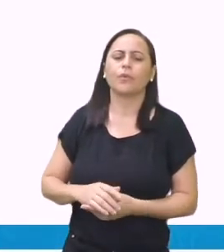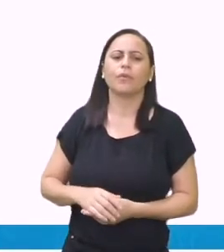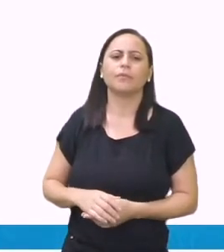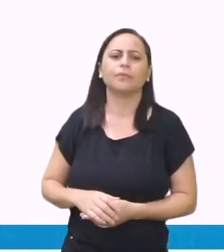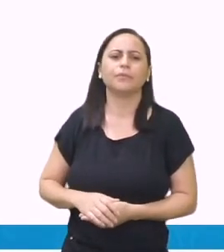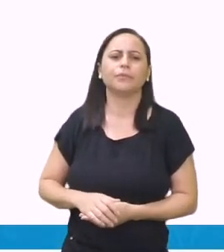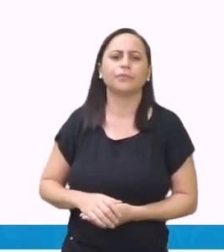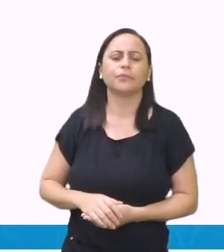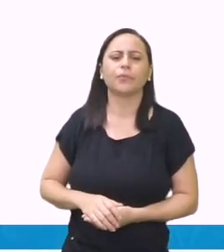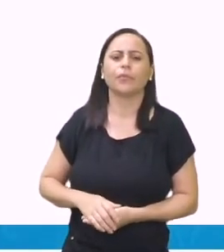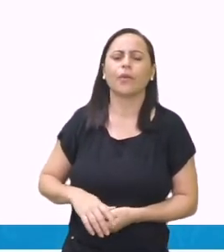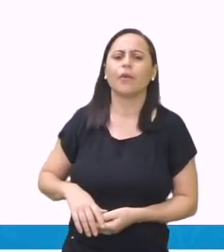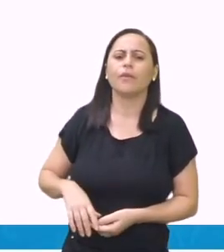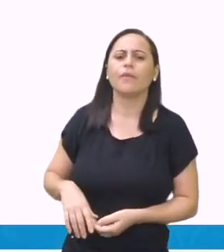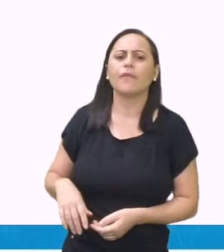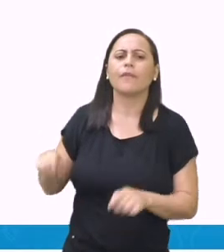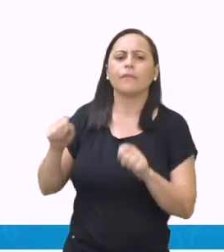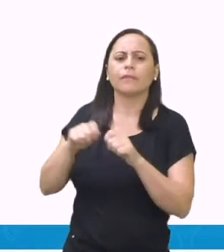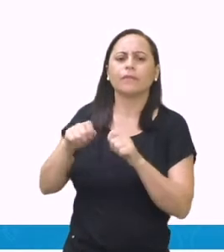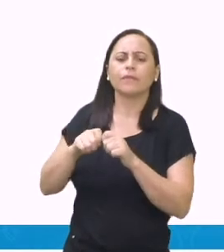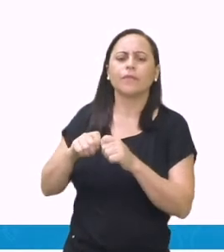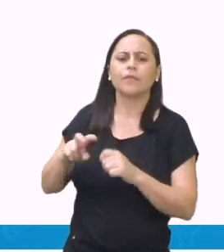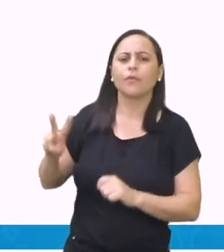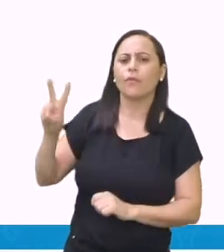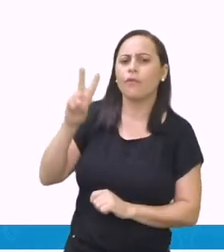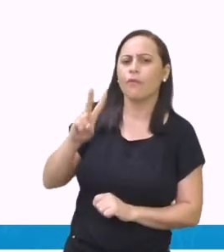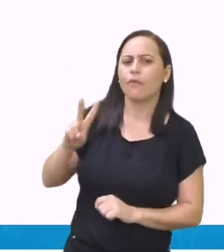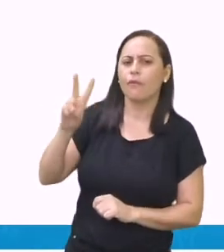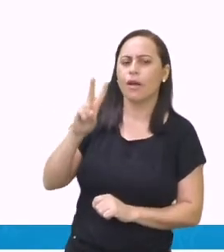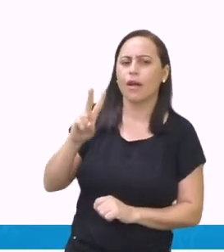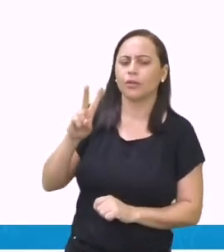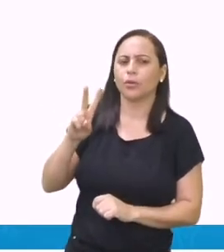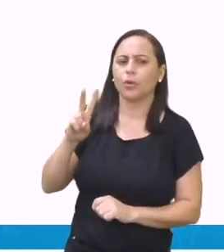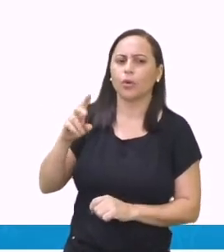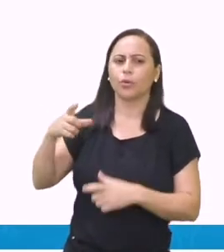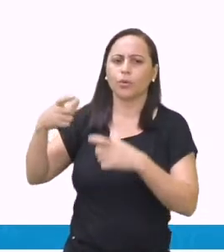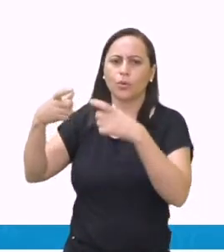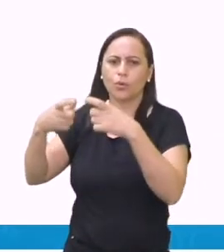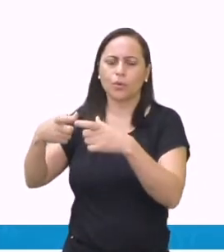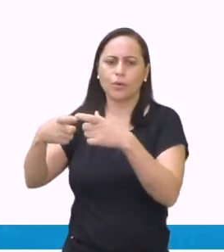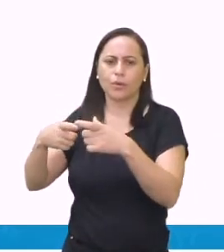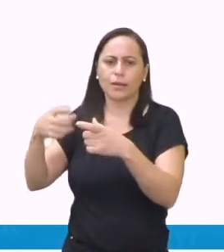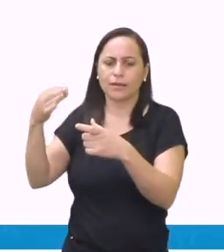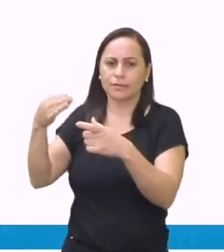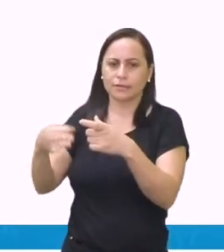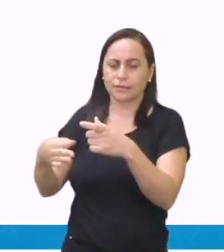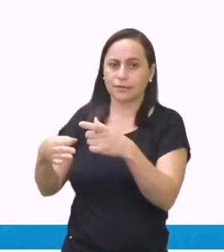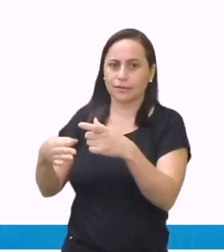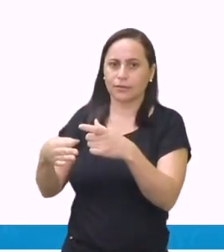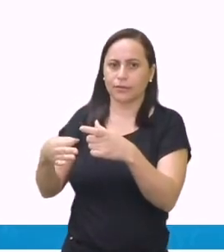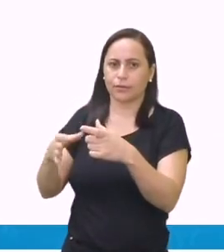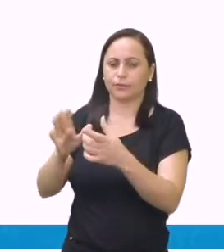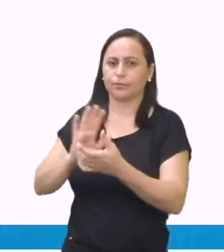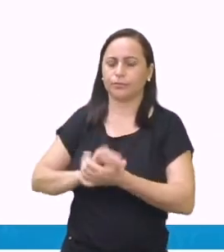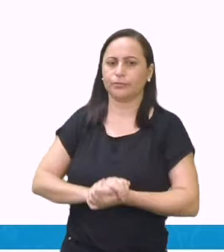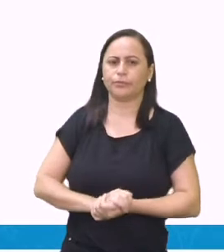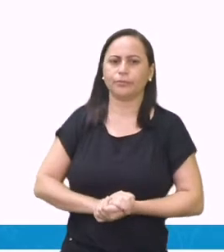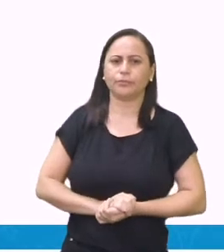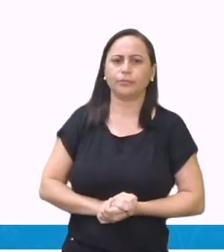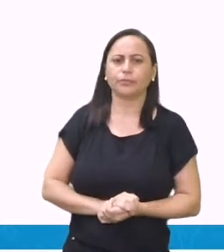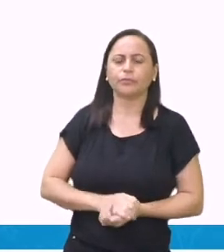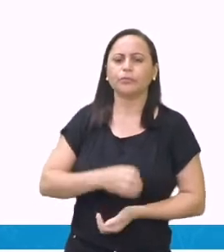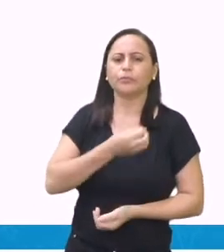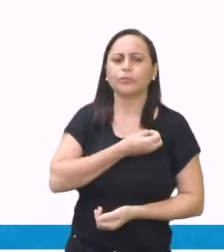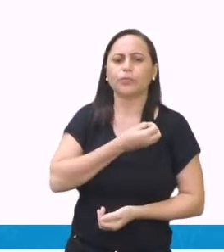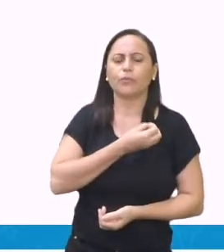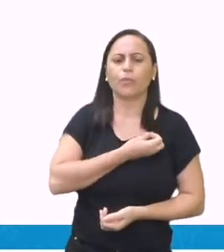de acordo com a posição do algarismo no número. Lembra que eu falei com vocês lá